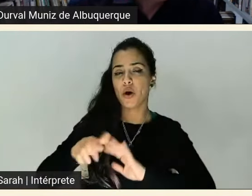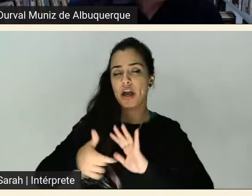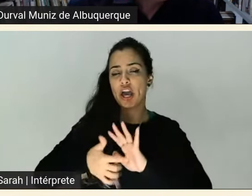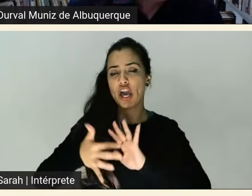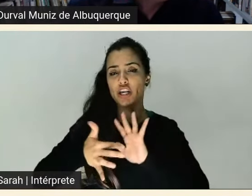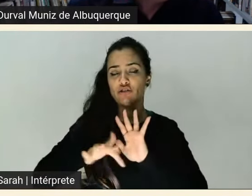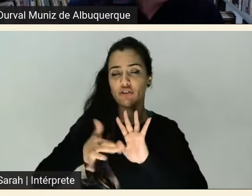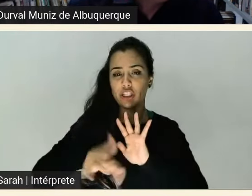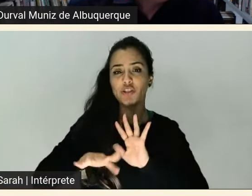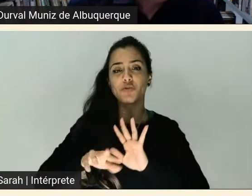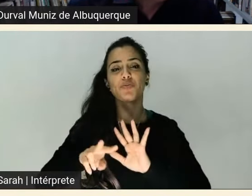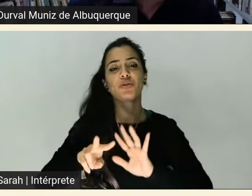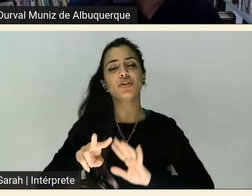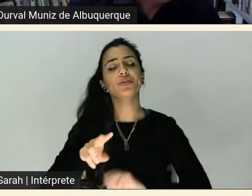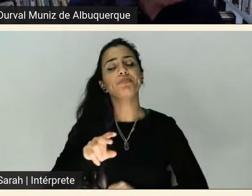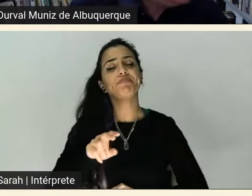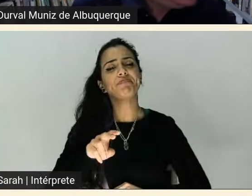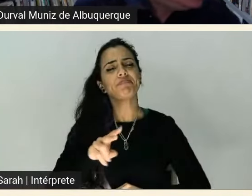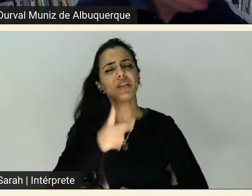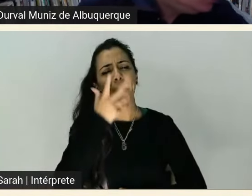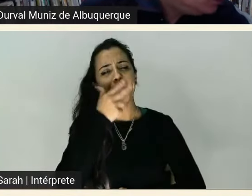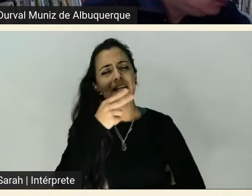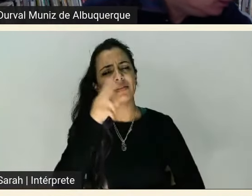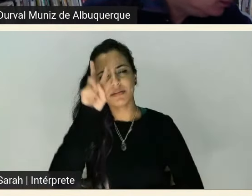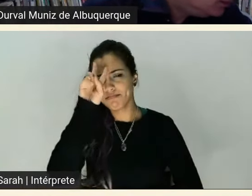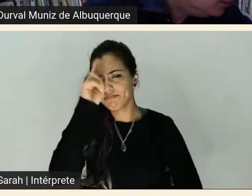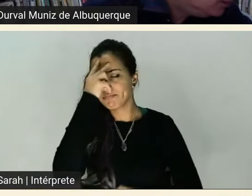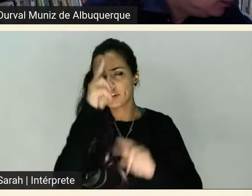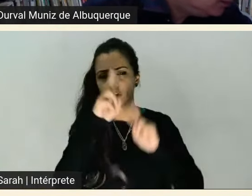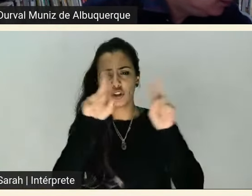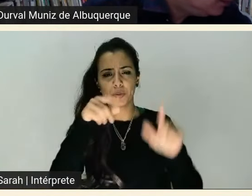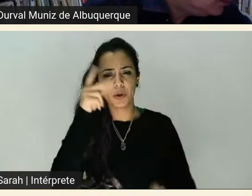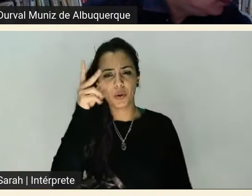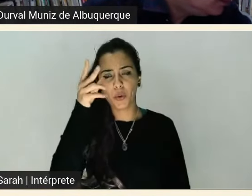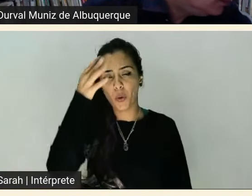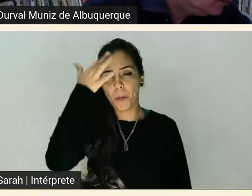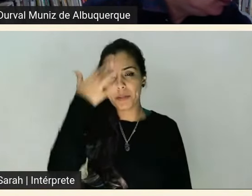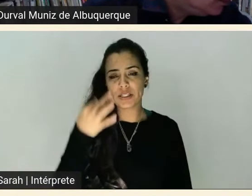dele muda com relação à compreensão sobre cultura popular.